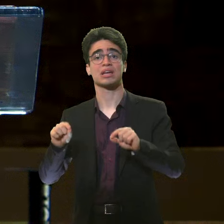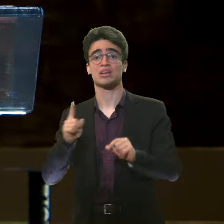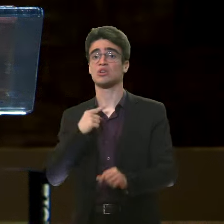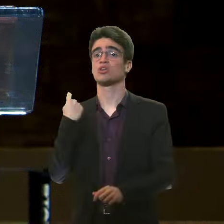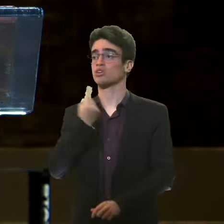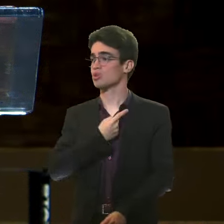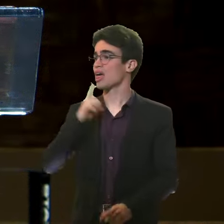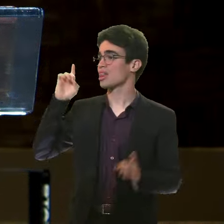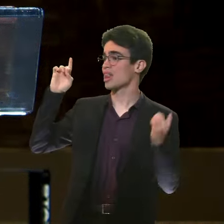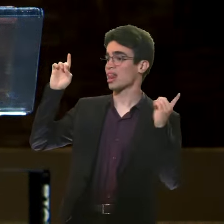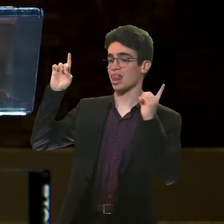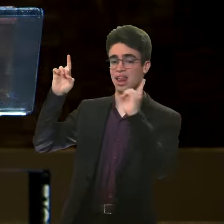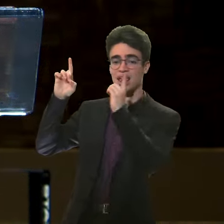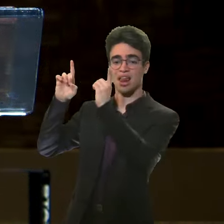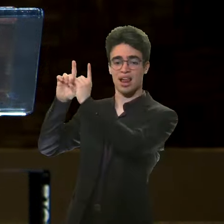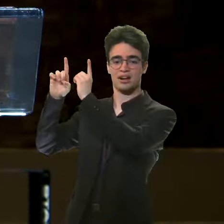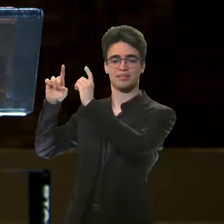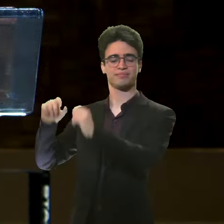Ele.